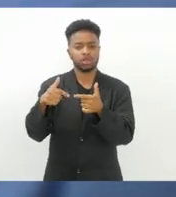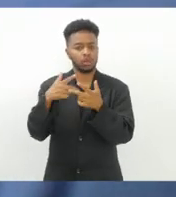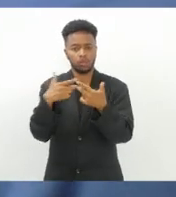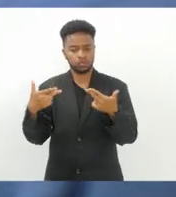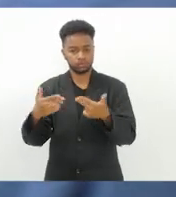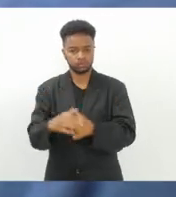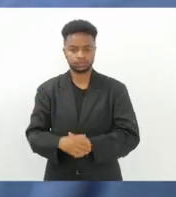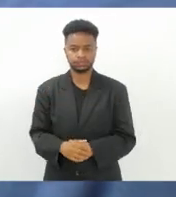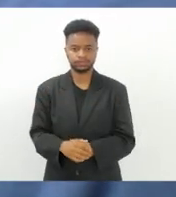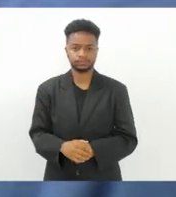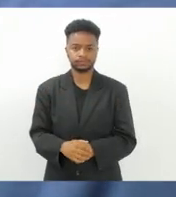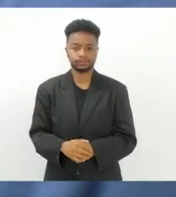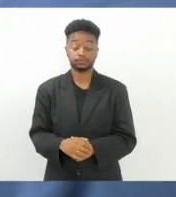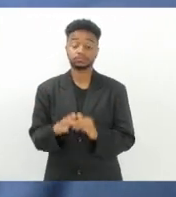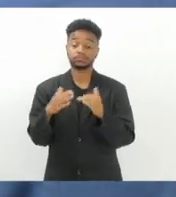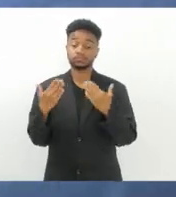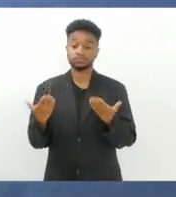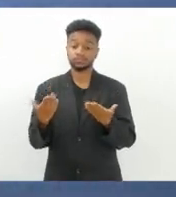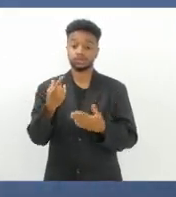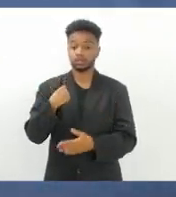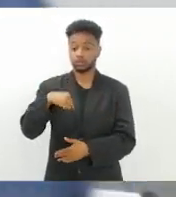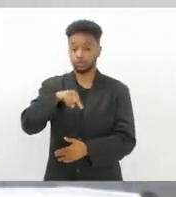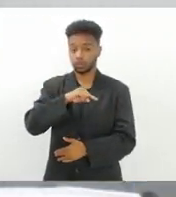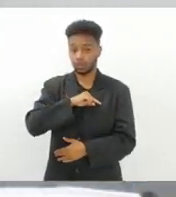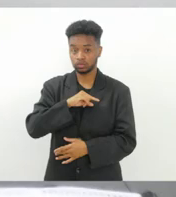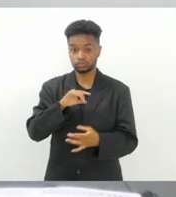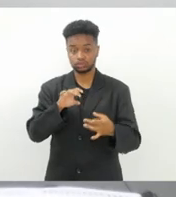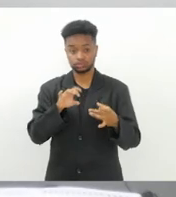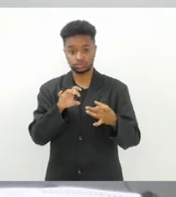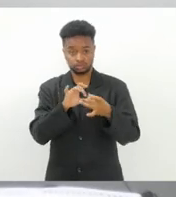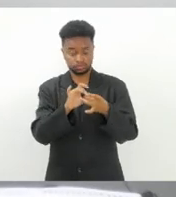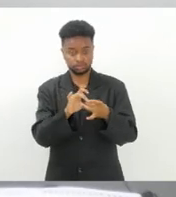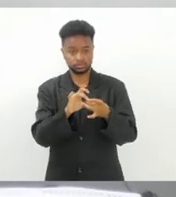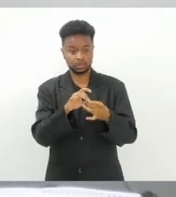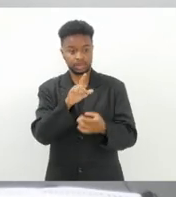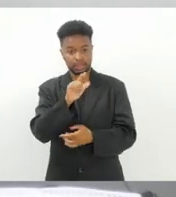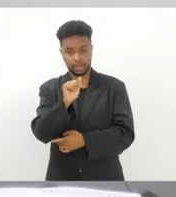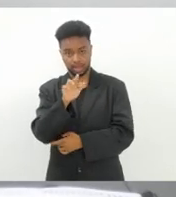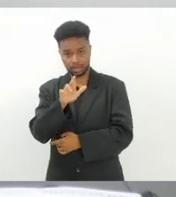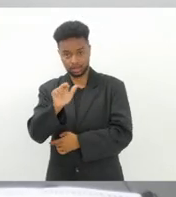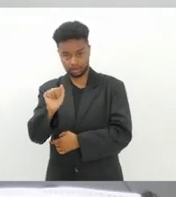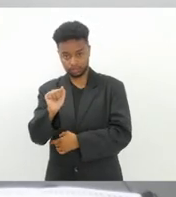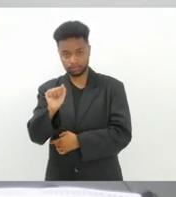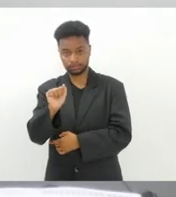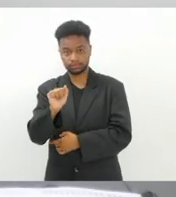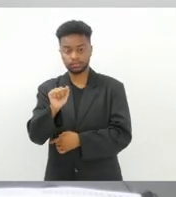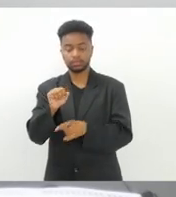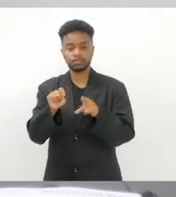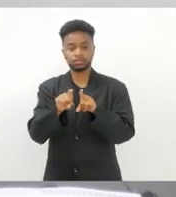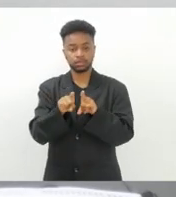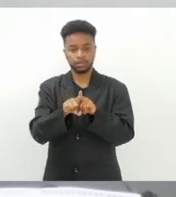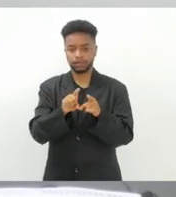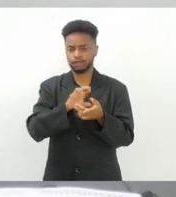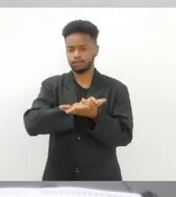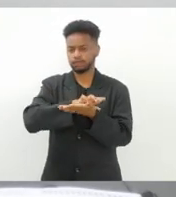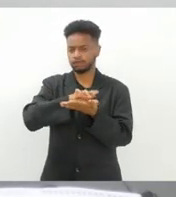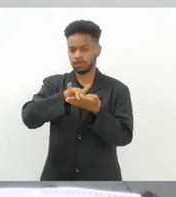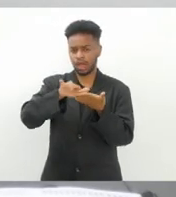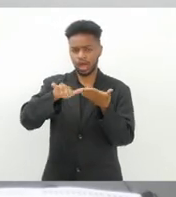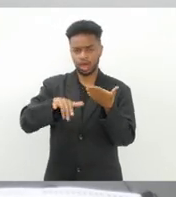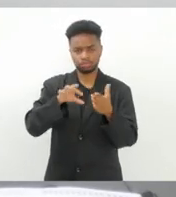aí, nós, através da nossa querida Lara e